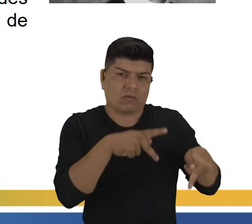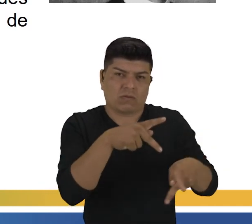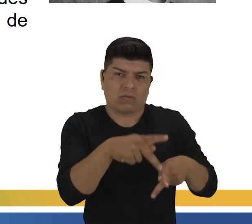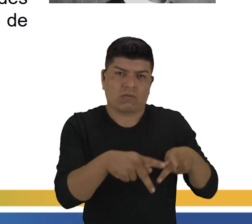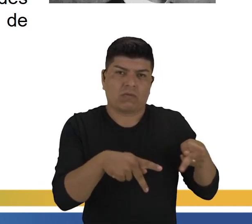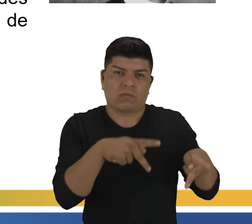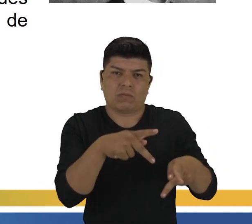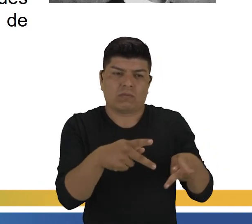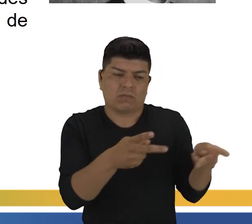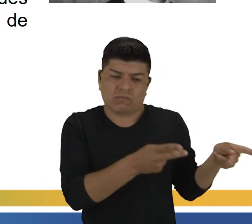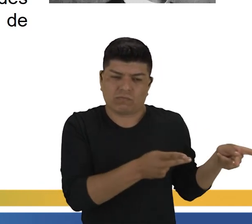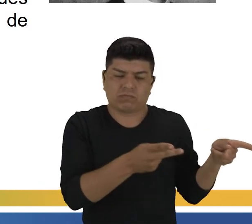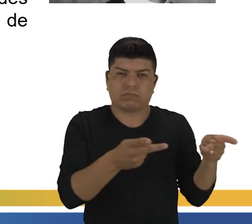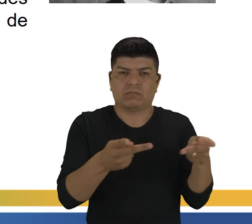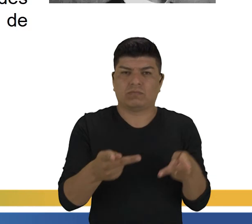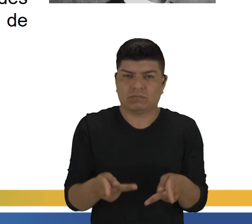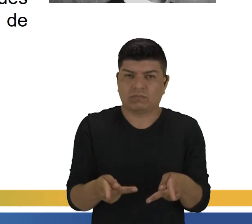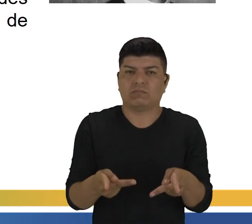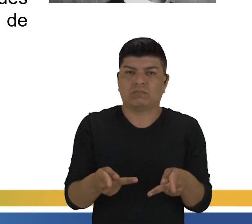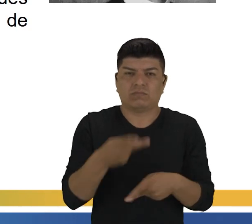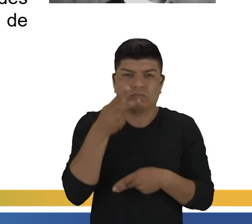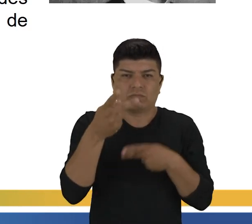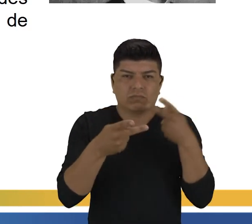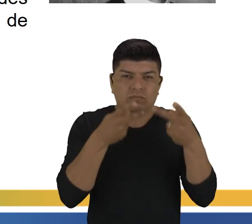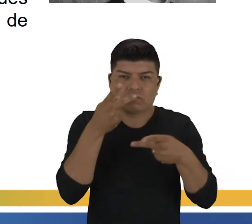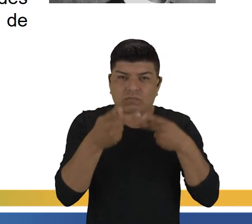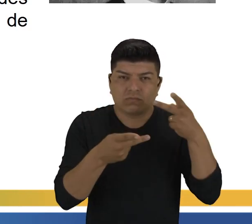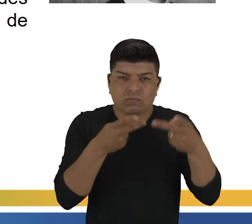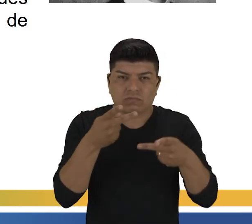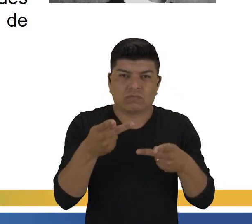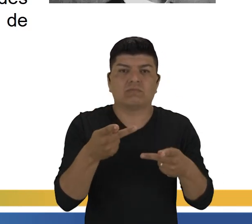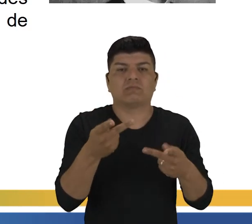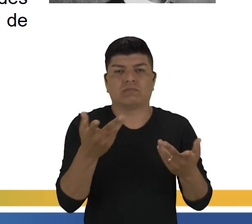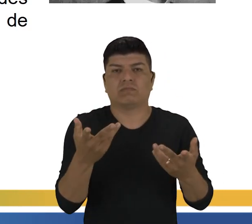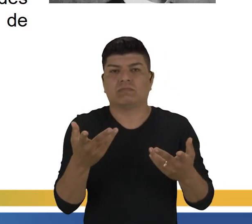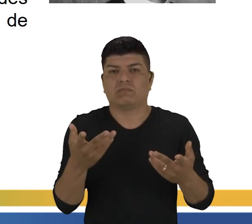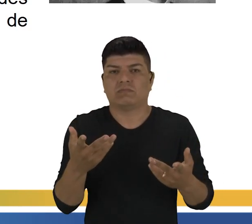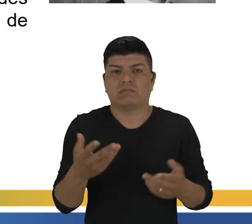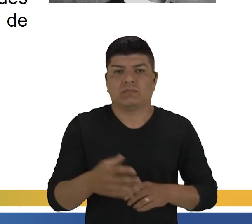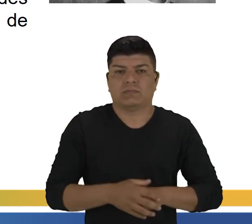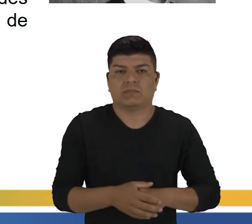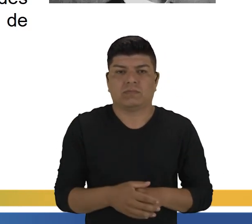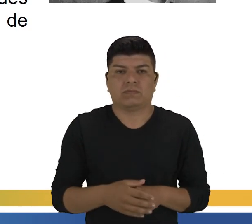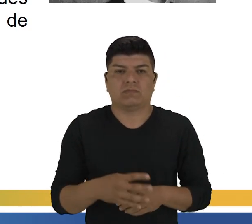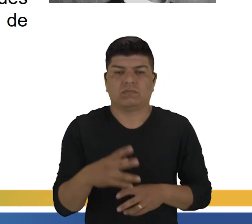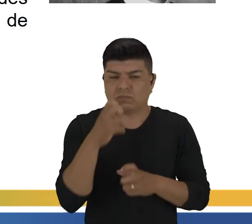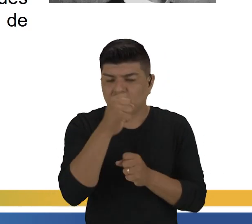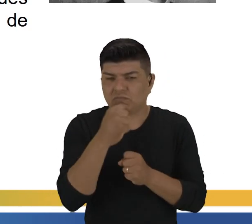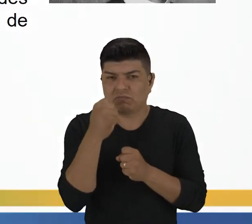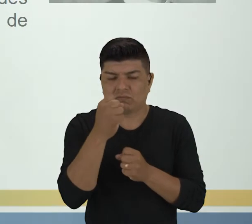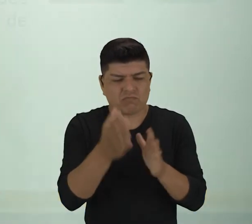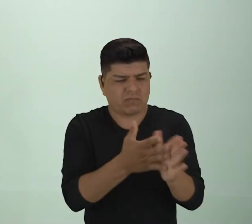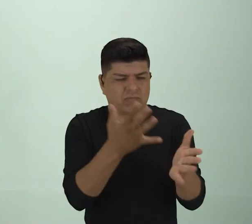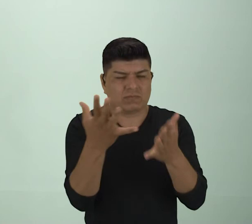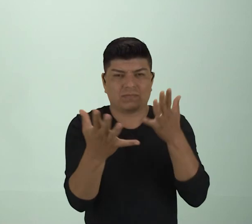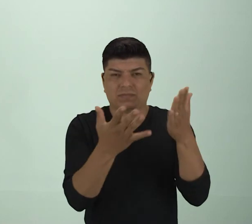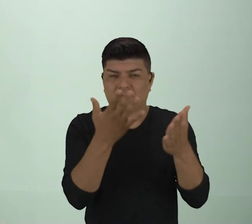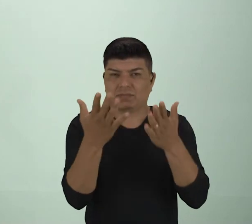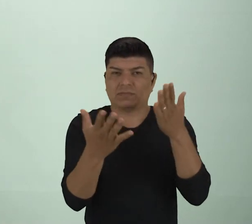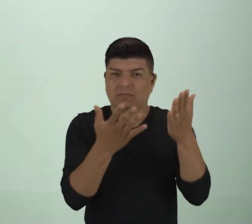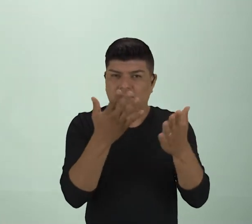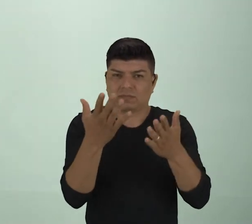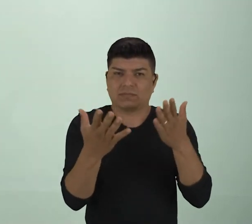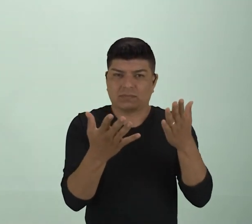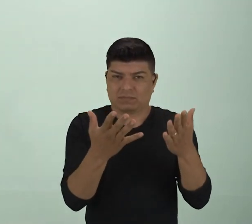que recepcionava ali a sua fala nas praças públicas. Ele tinha um poder de oratória maravilhoso, tá?